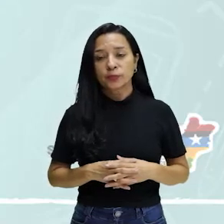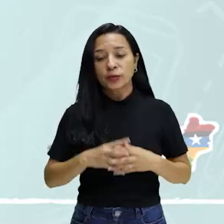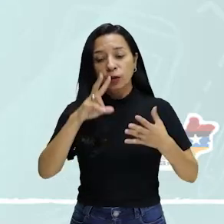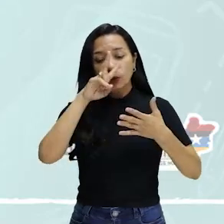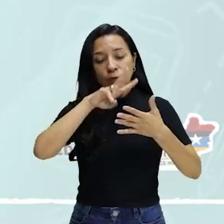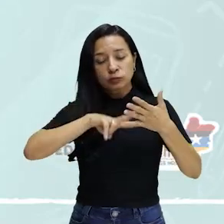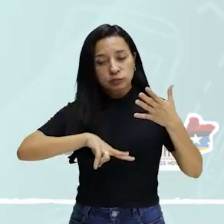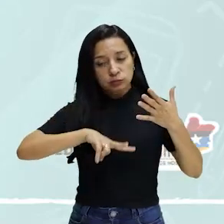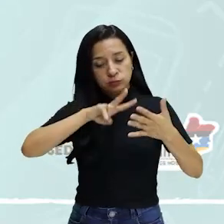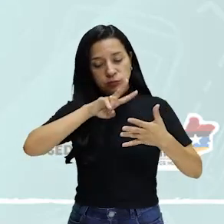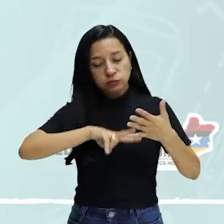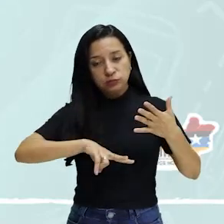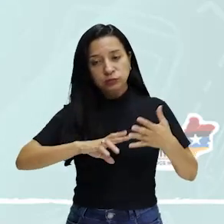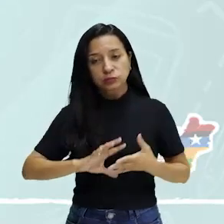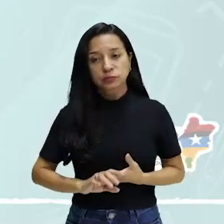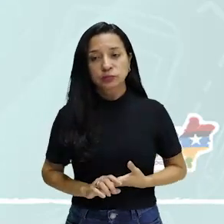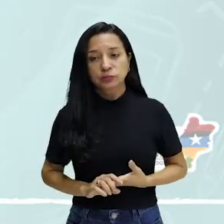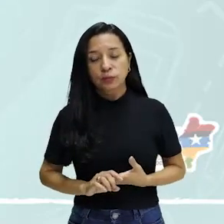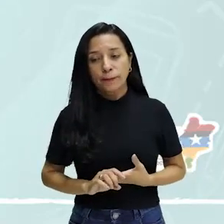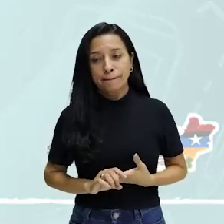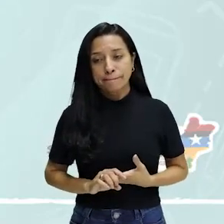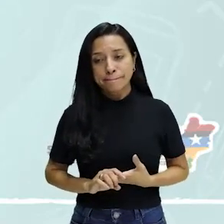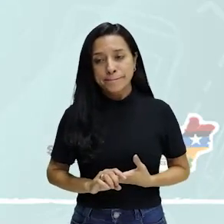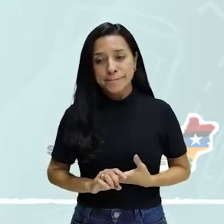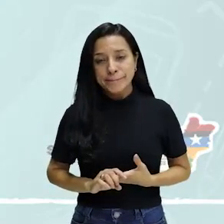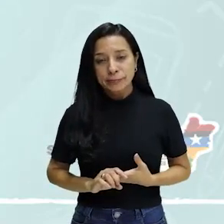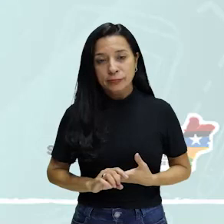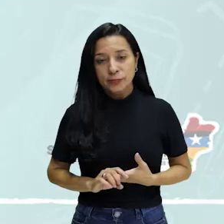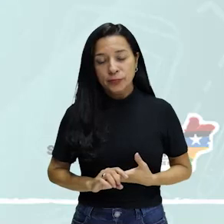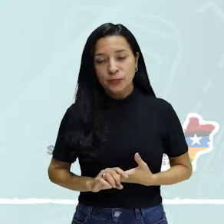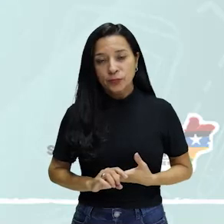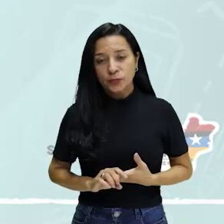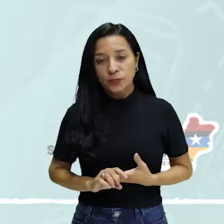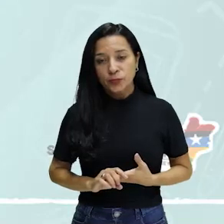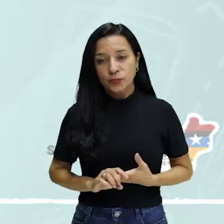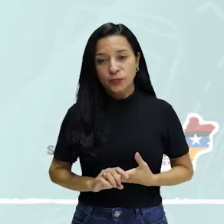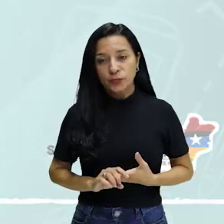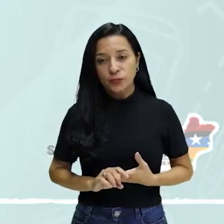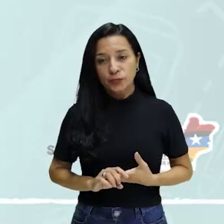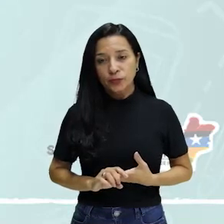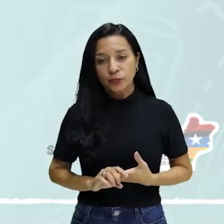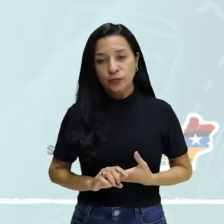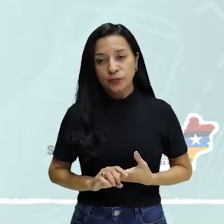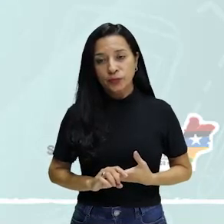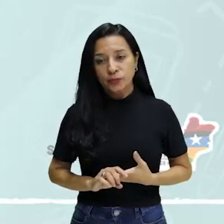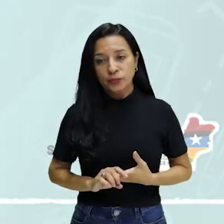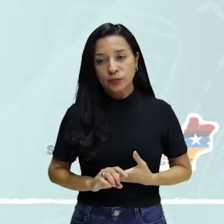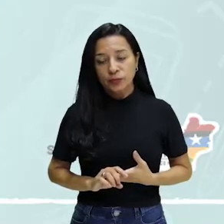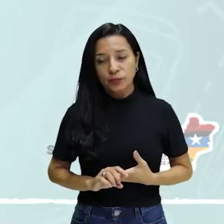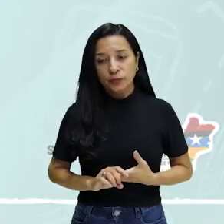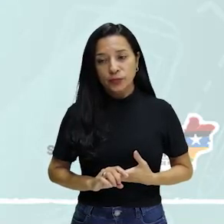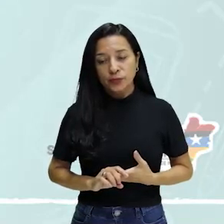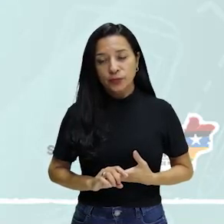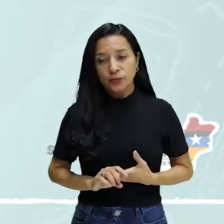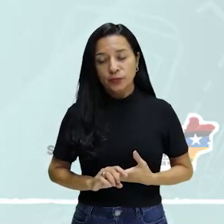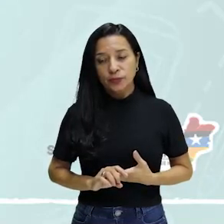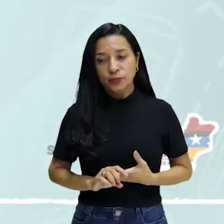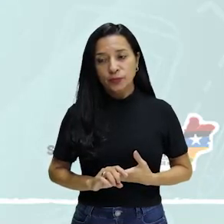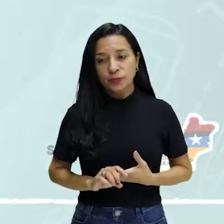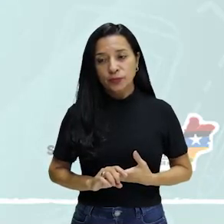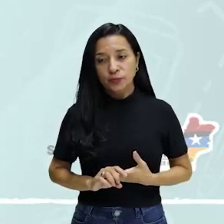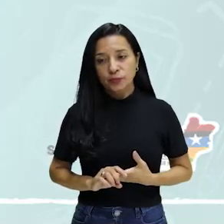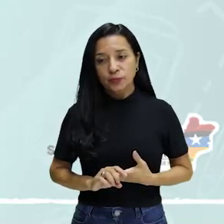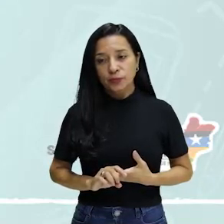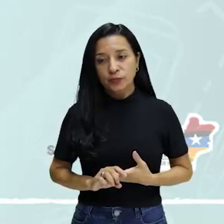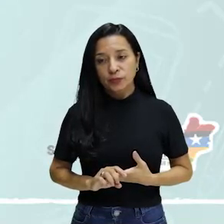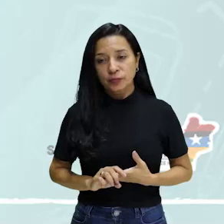um viveiro de plantas deseja incrementar seu lucro com o aumento da produção de mudas provenientes